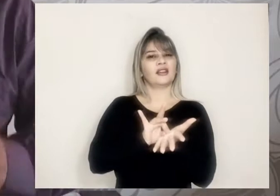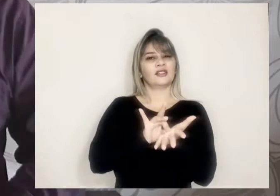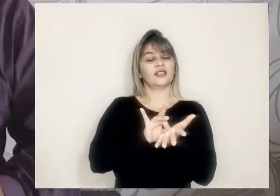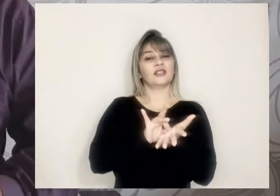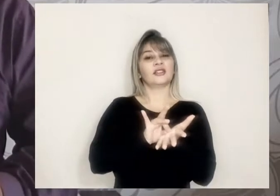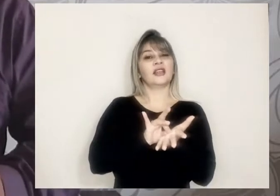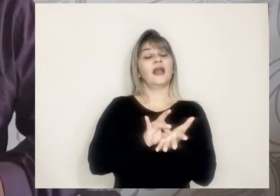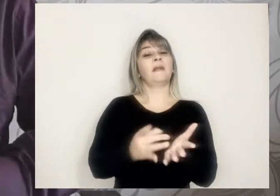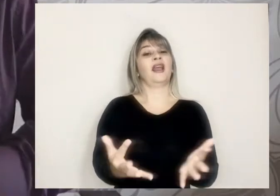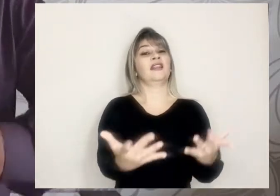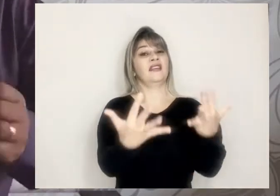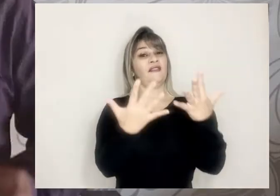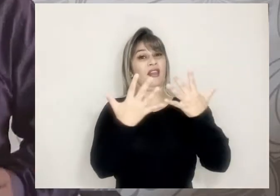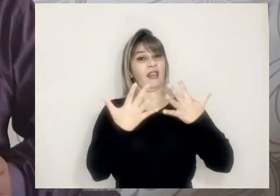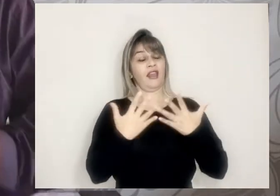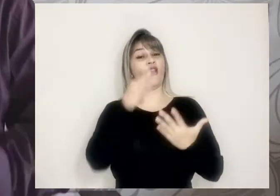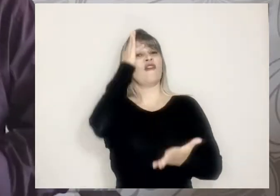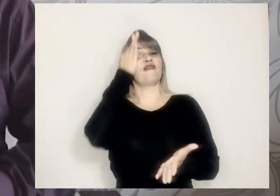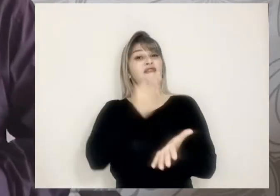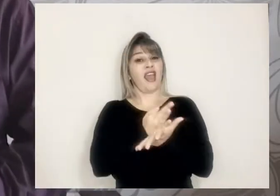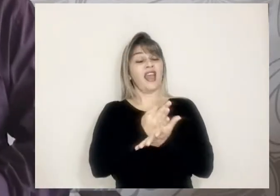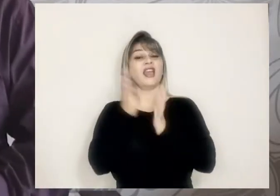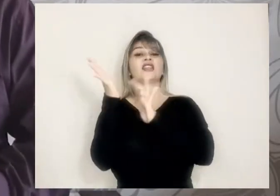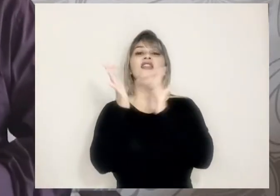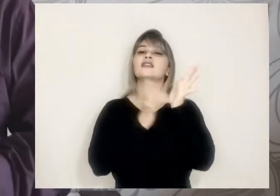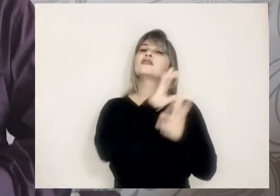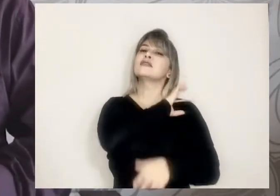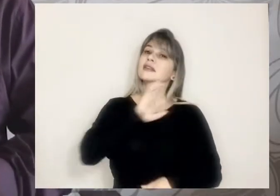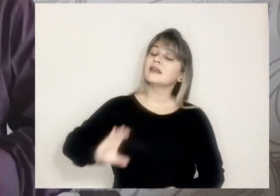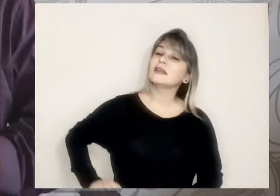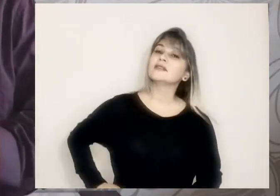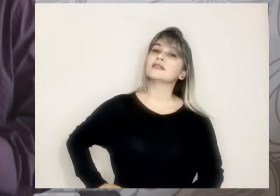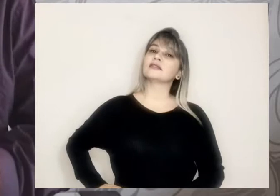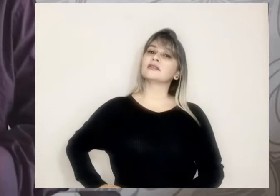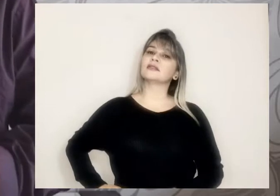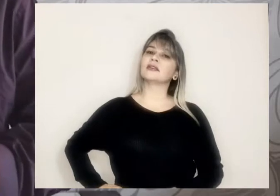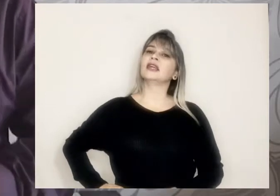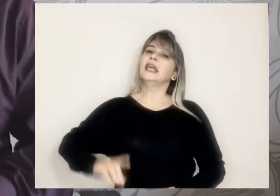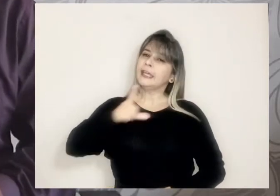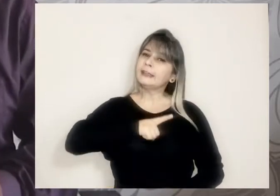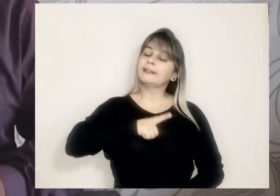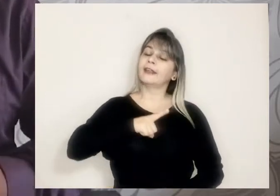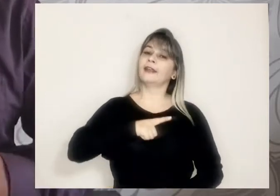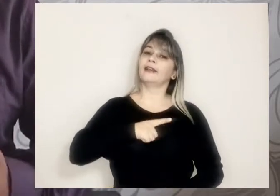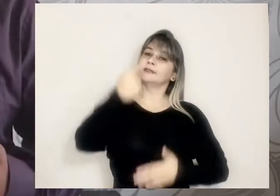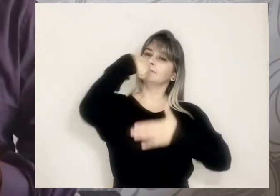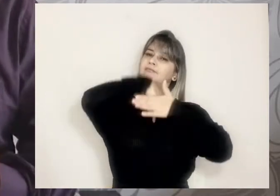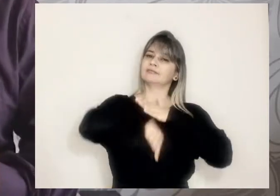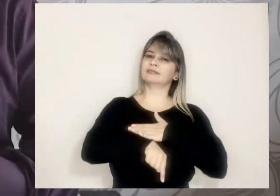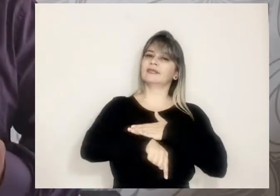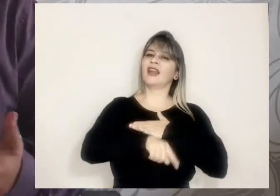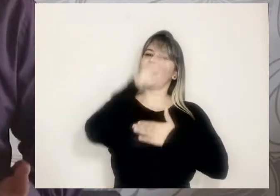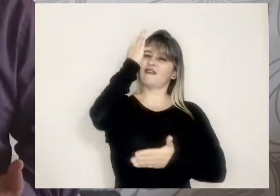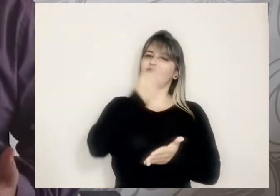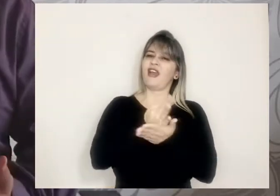eles venham, através da fé em Jesus Cristo, ter um pouco de esperança e conhecer